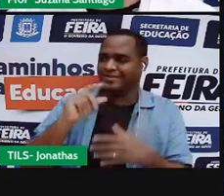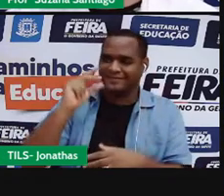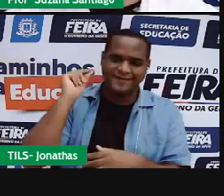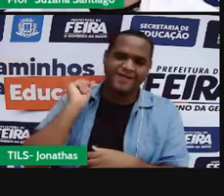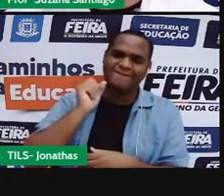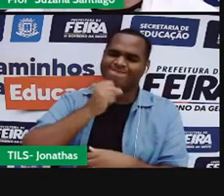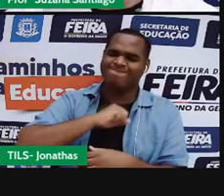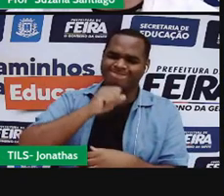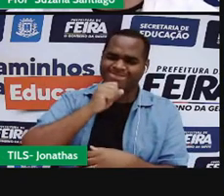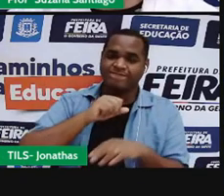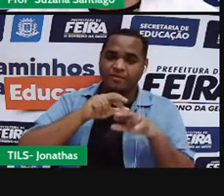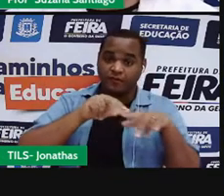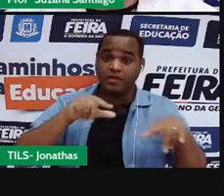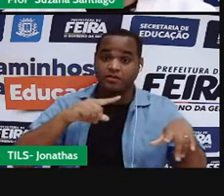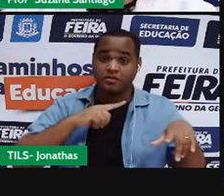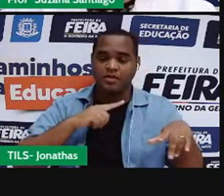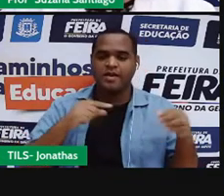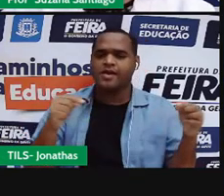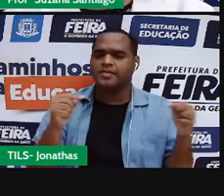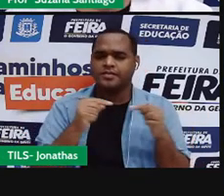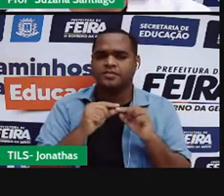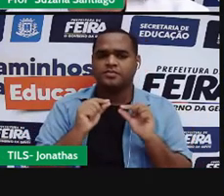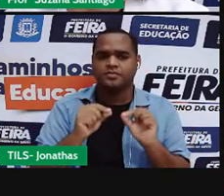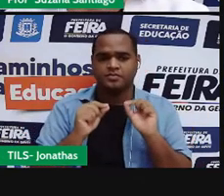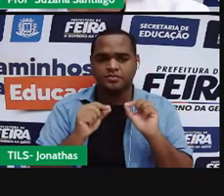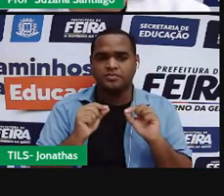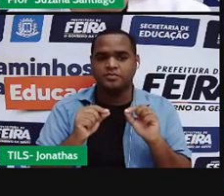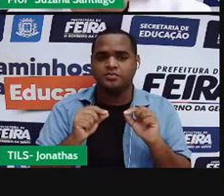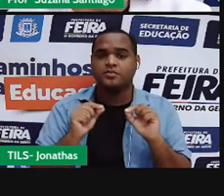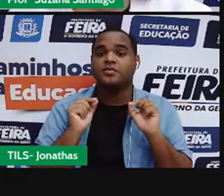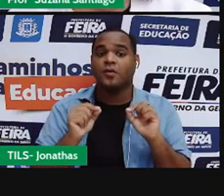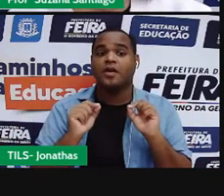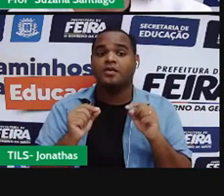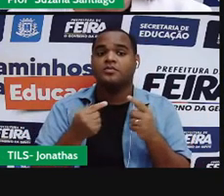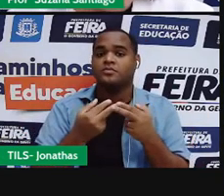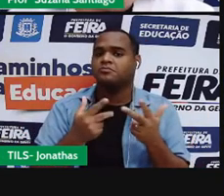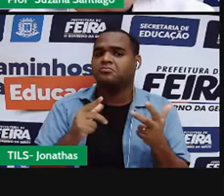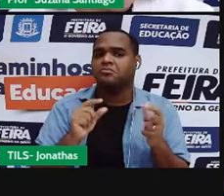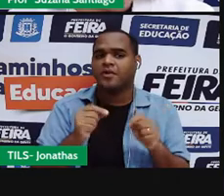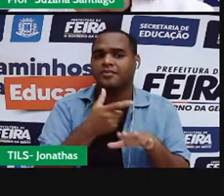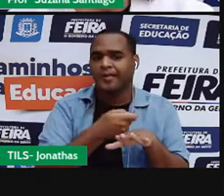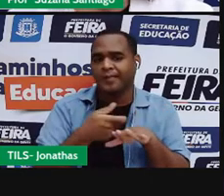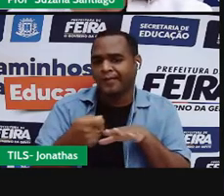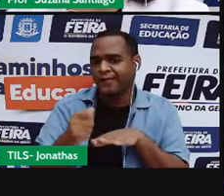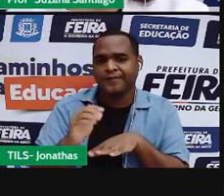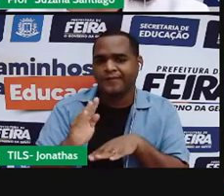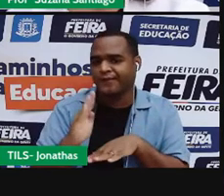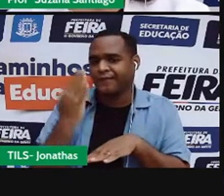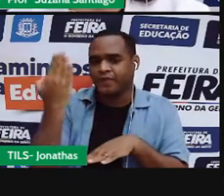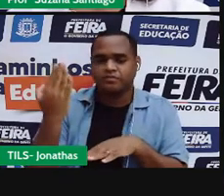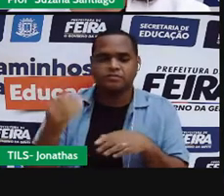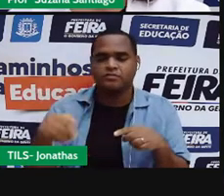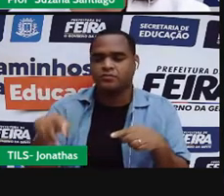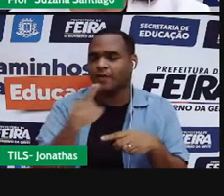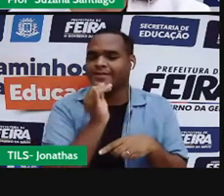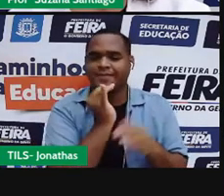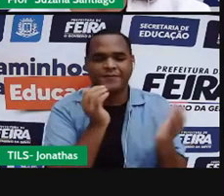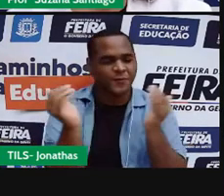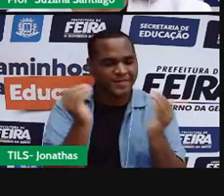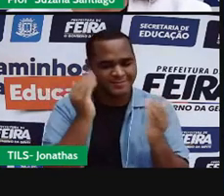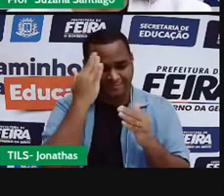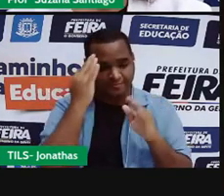que já relatam ali a existência de fake news. Então, a gente trouxe aqui alguns